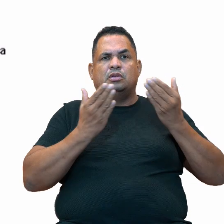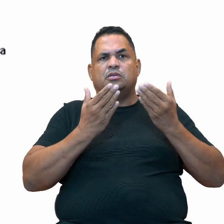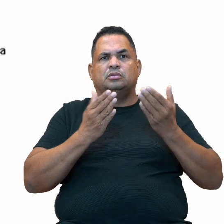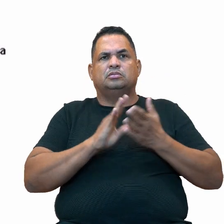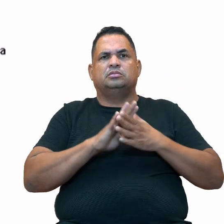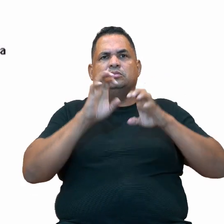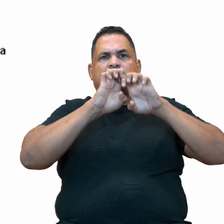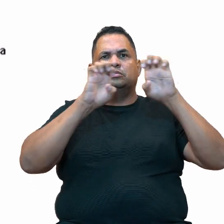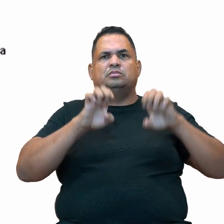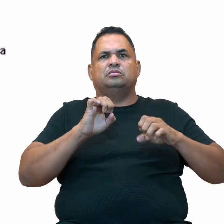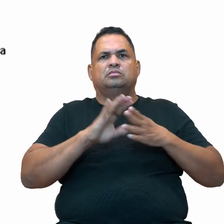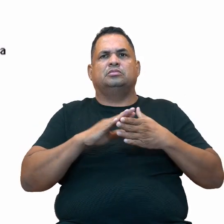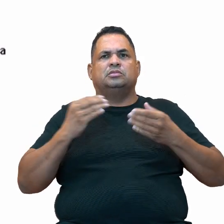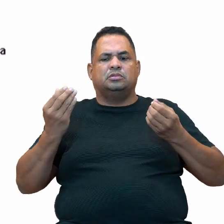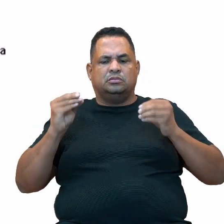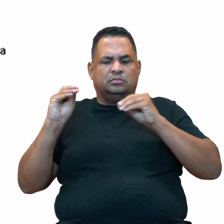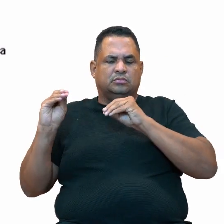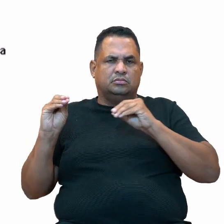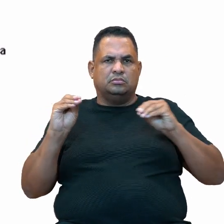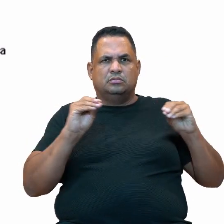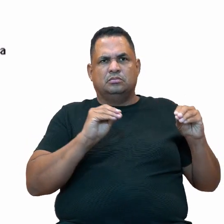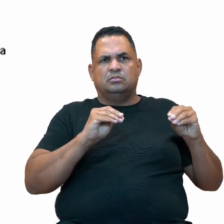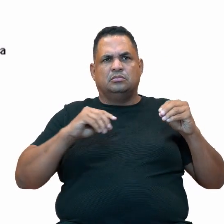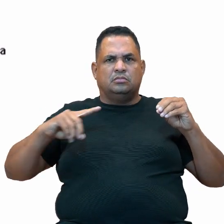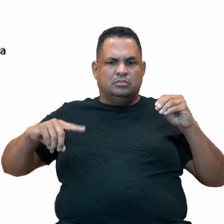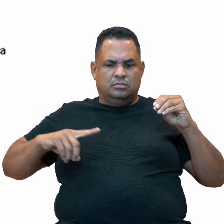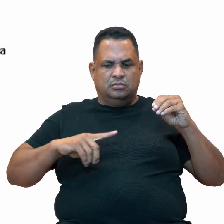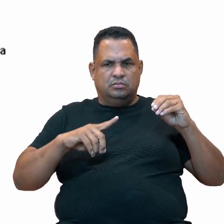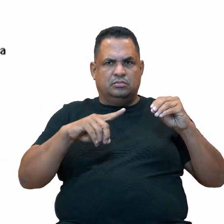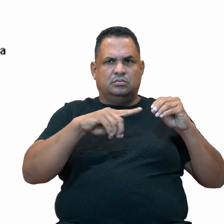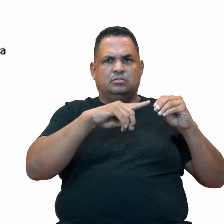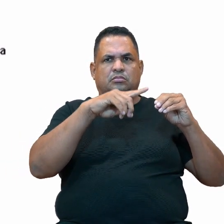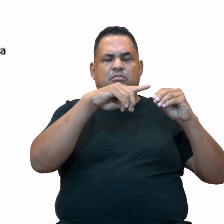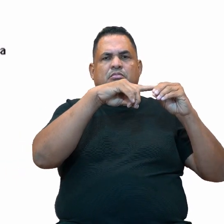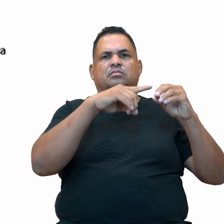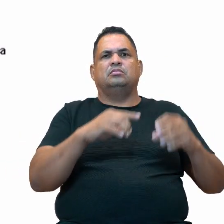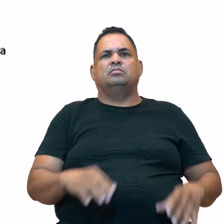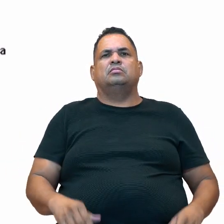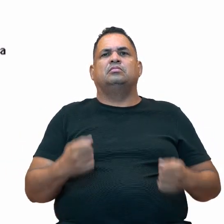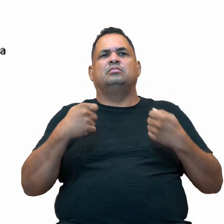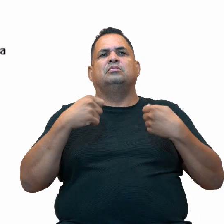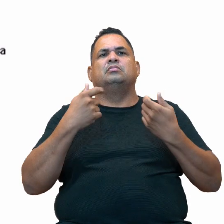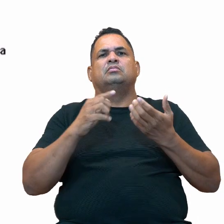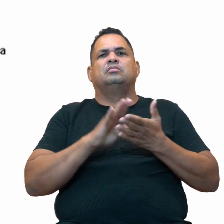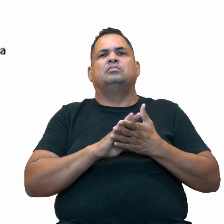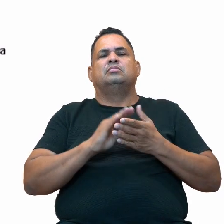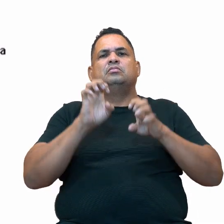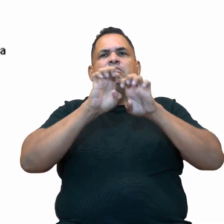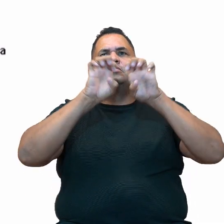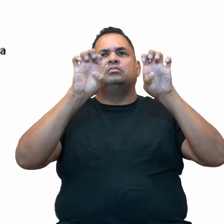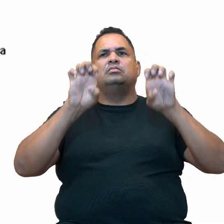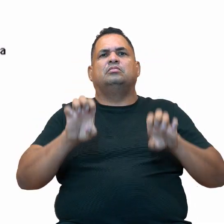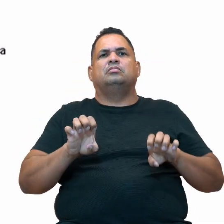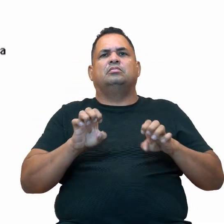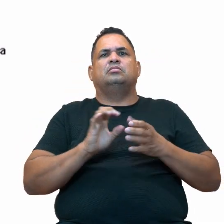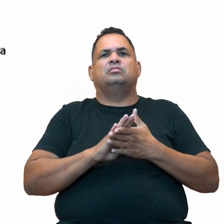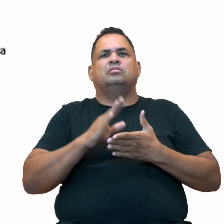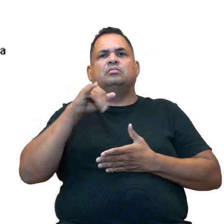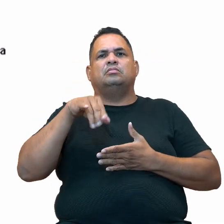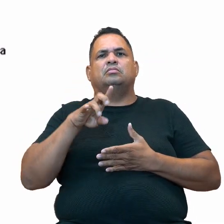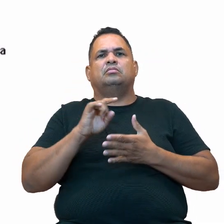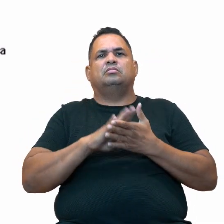eficiência durante o deslocamento por causa desse flagelo aí, permite a sua locomoção. E essa estrutura aqui, cheia de mitocôndrias, dá a